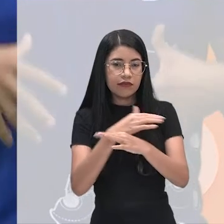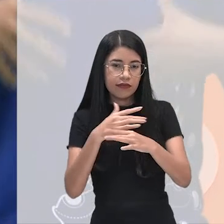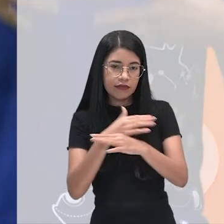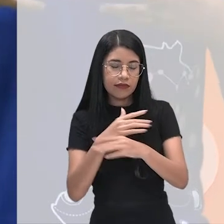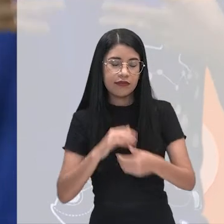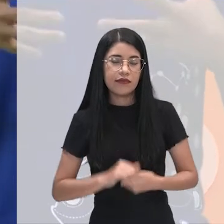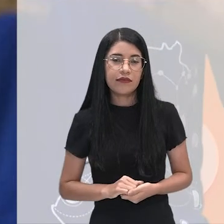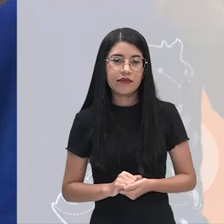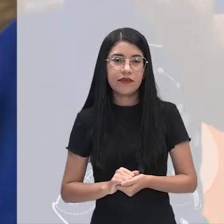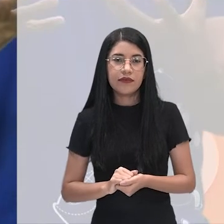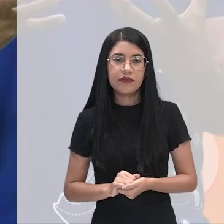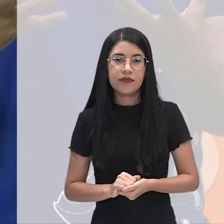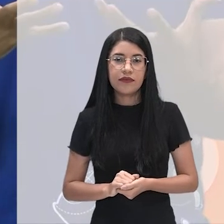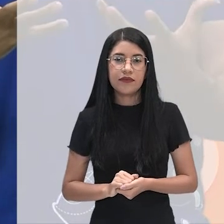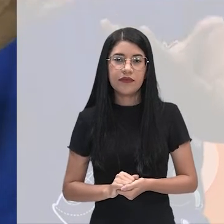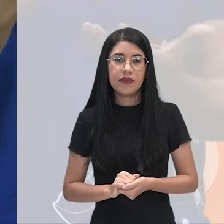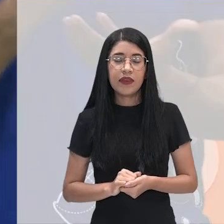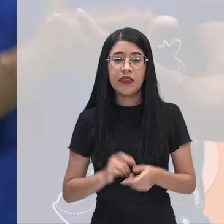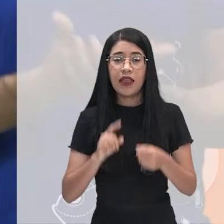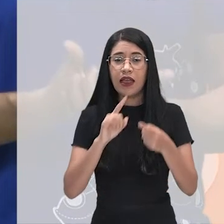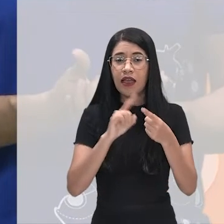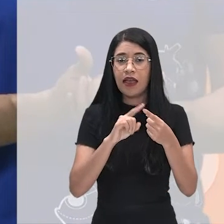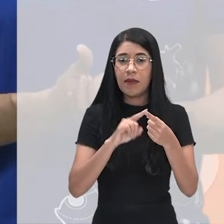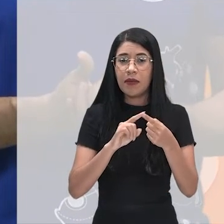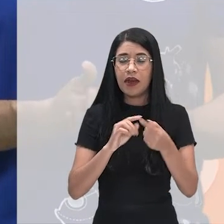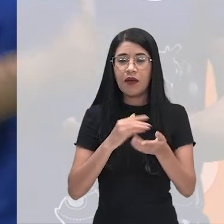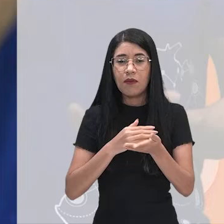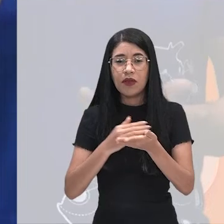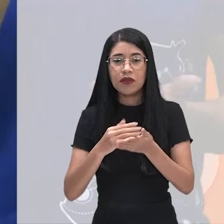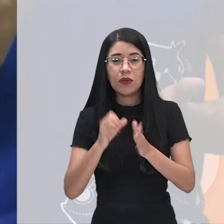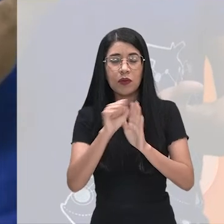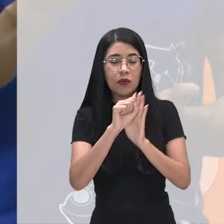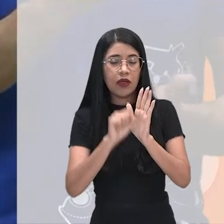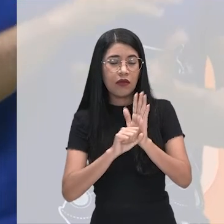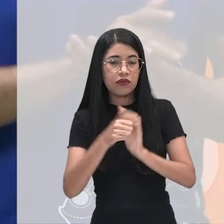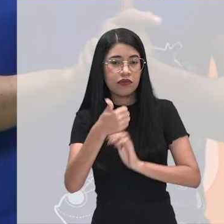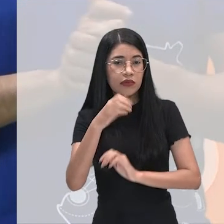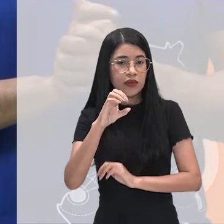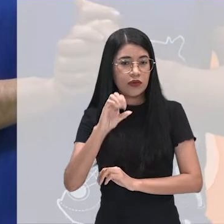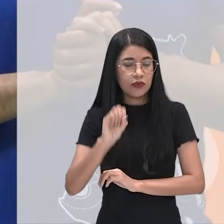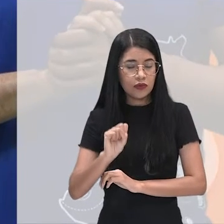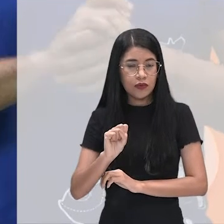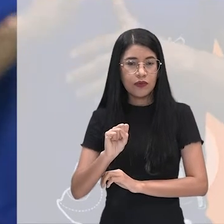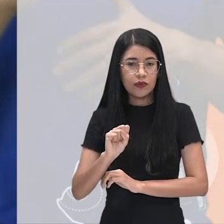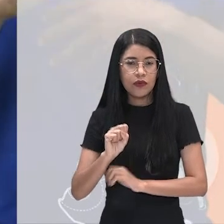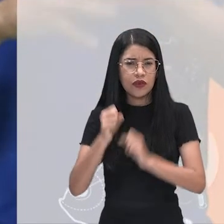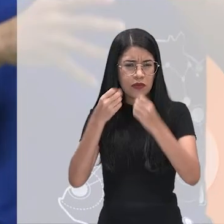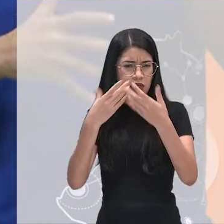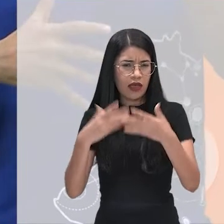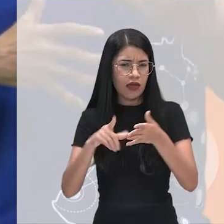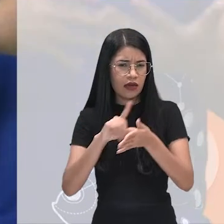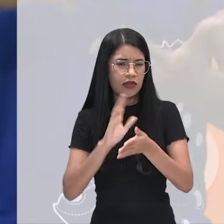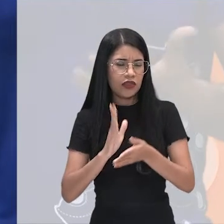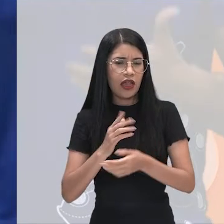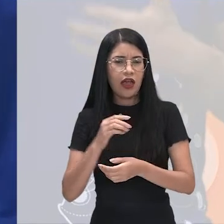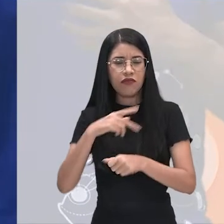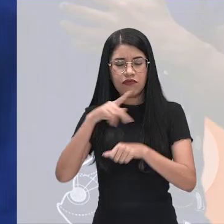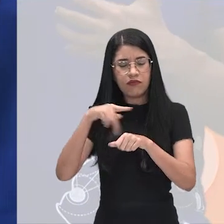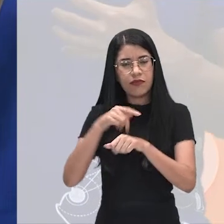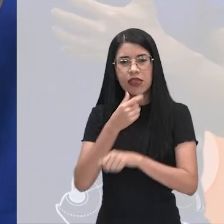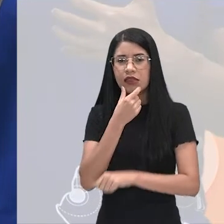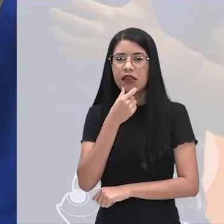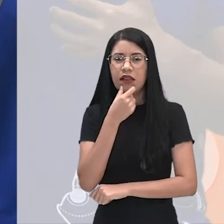exemplo, e isso, obviamente, vai mudar a dinâmica produtiva. Dando continuidade, a gente vai utilizar as máquinas ali